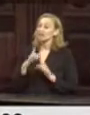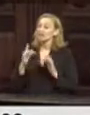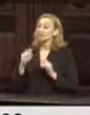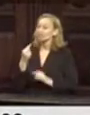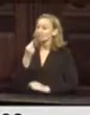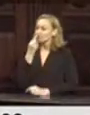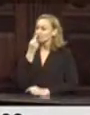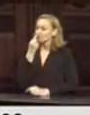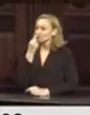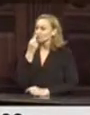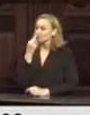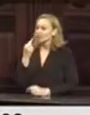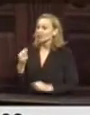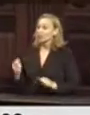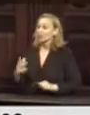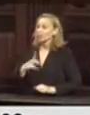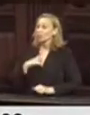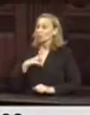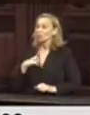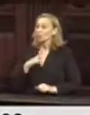da própria polícia local.